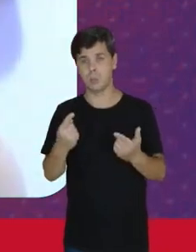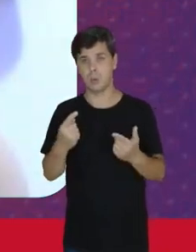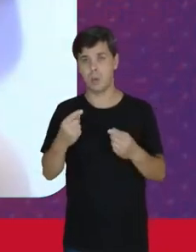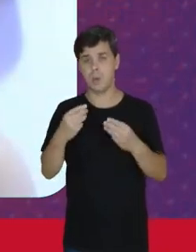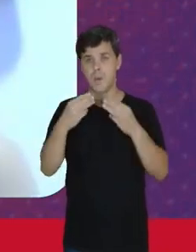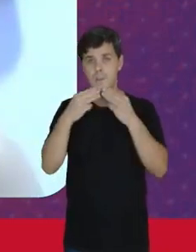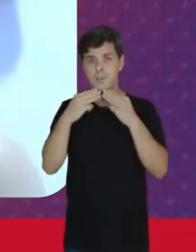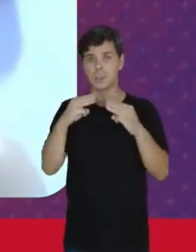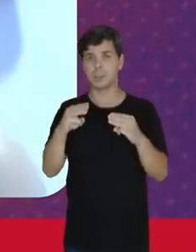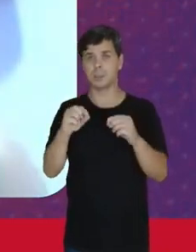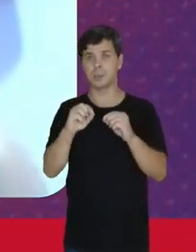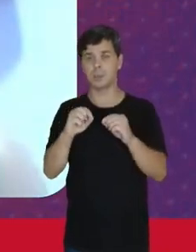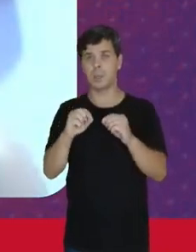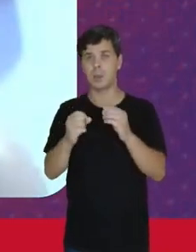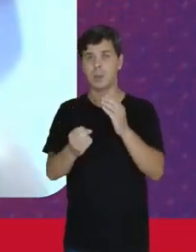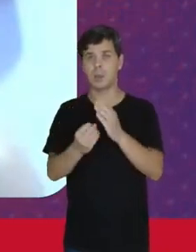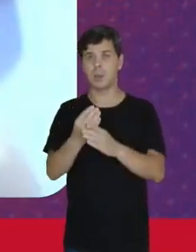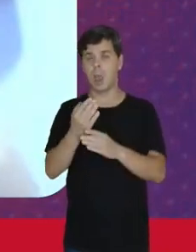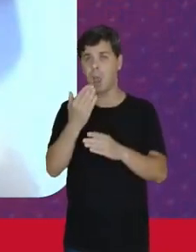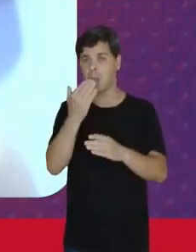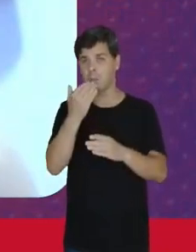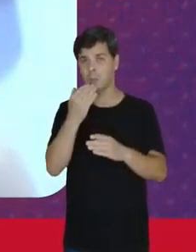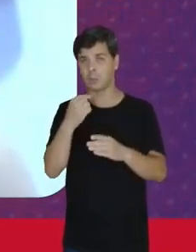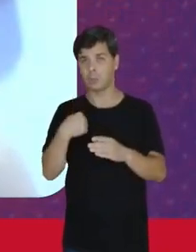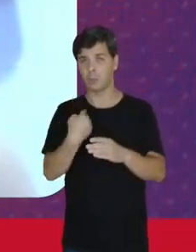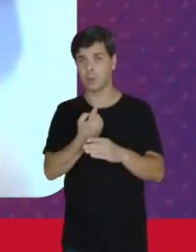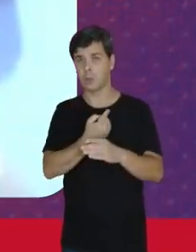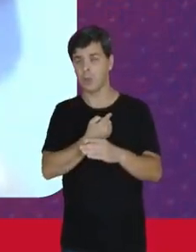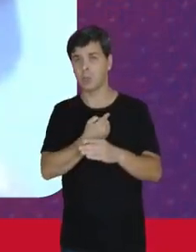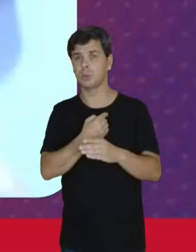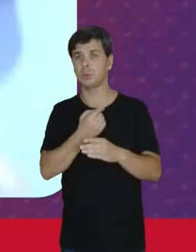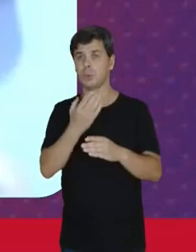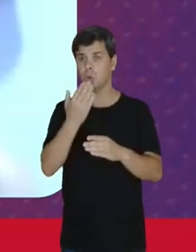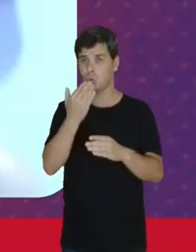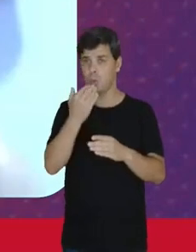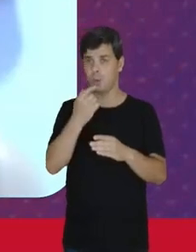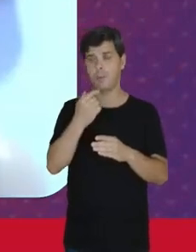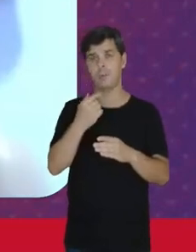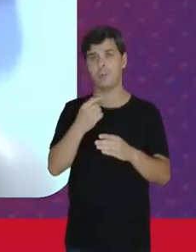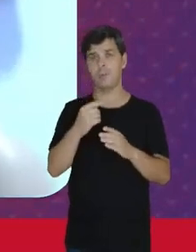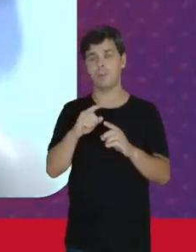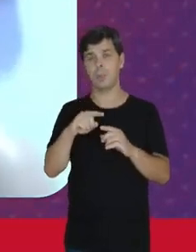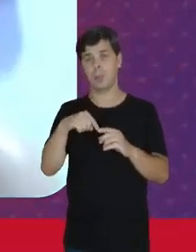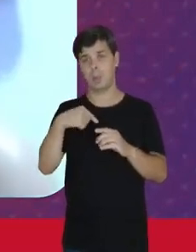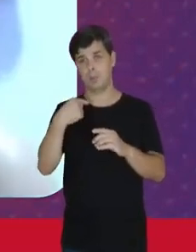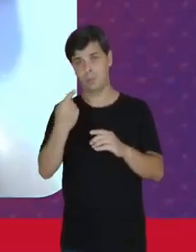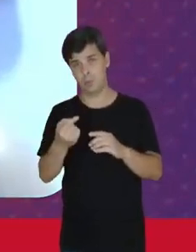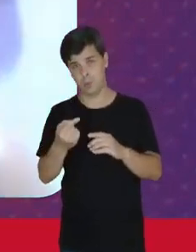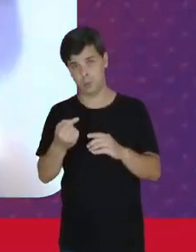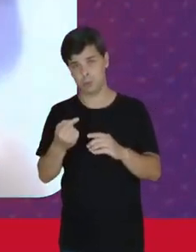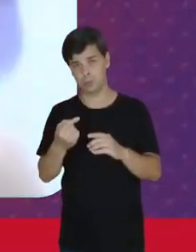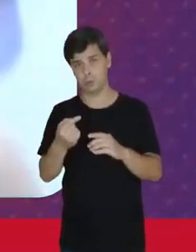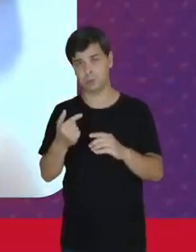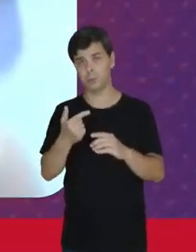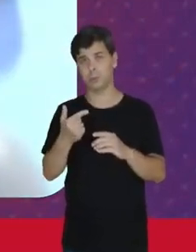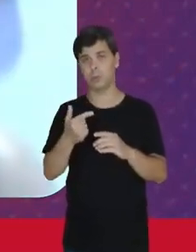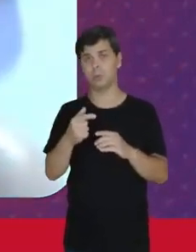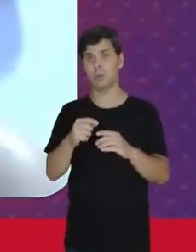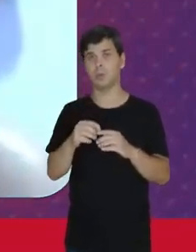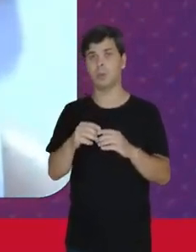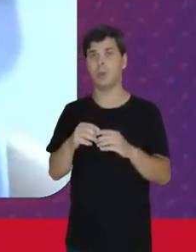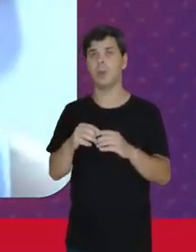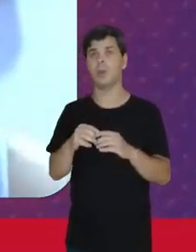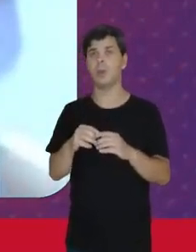nós produzimos alimento primeiro para o nosso autossustento e depois do excedente também